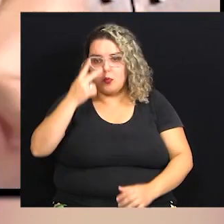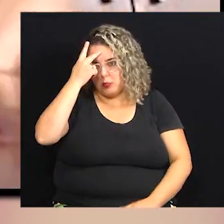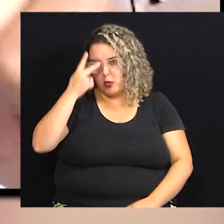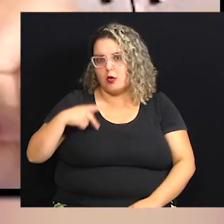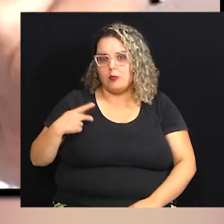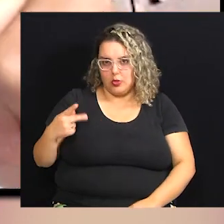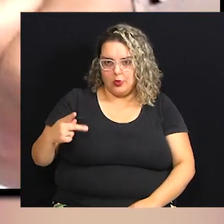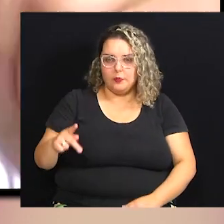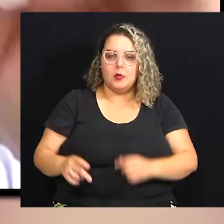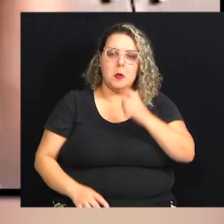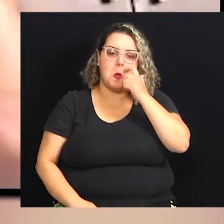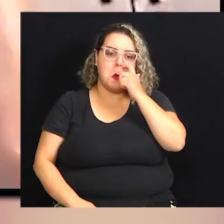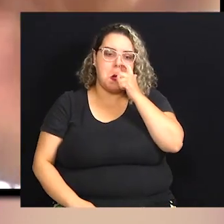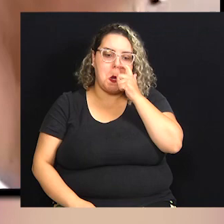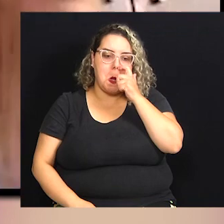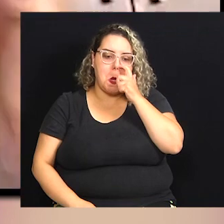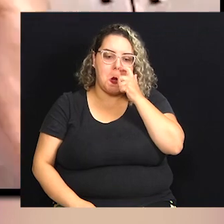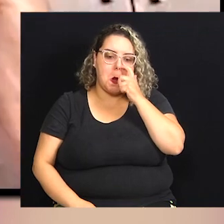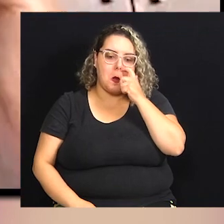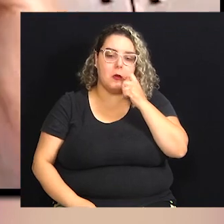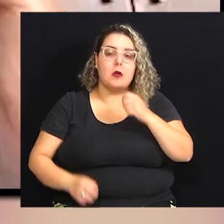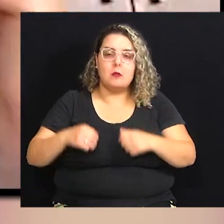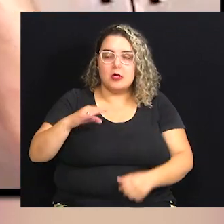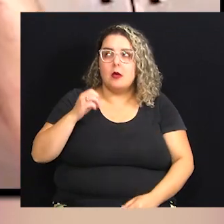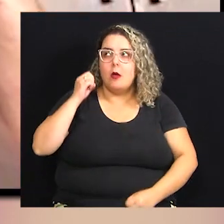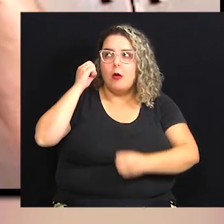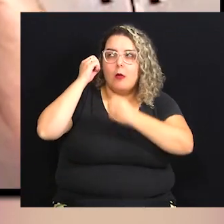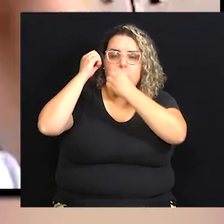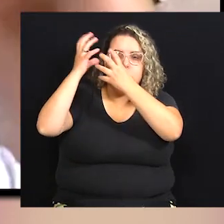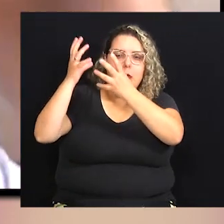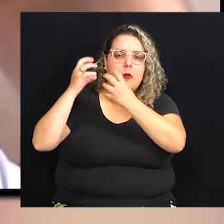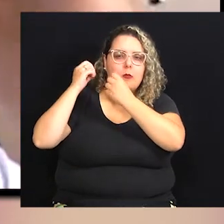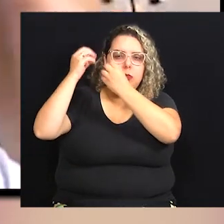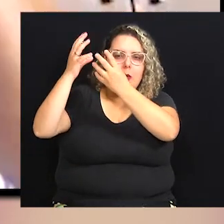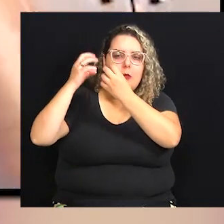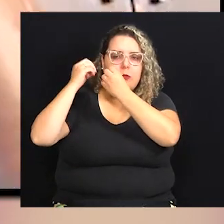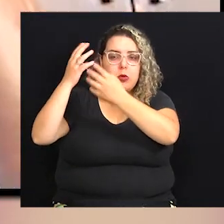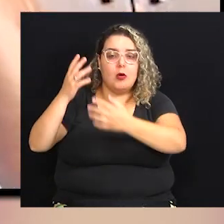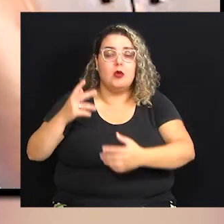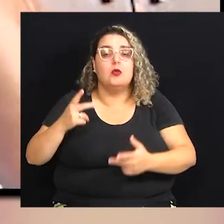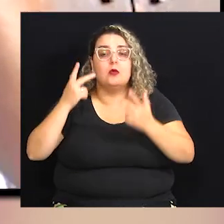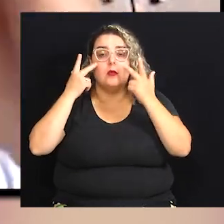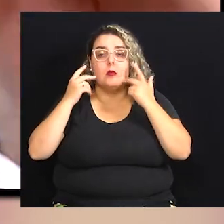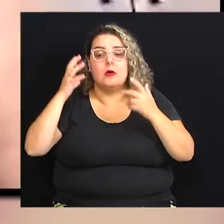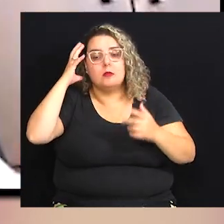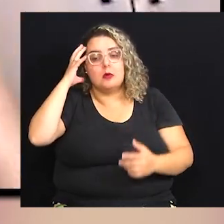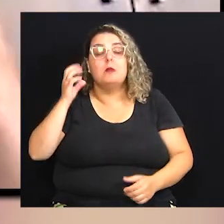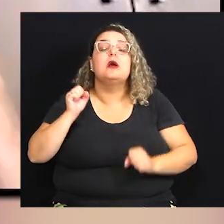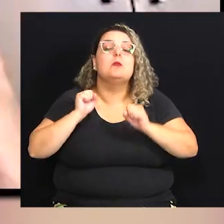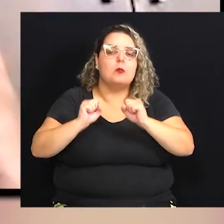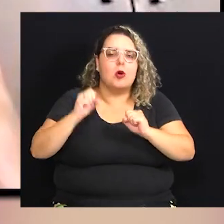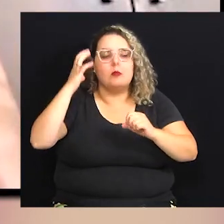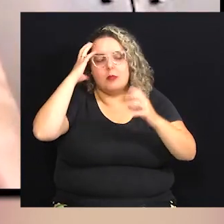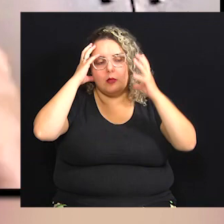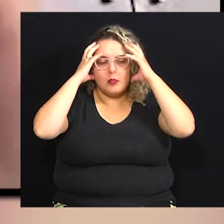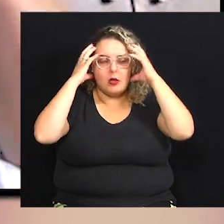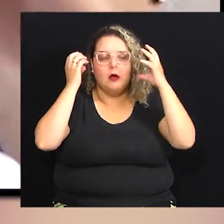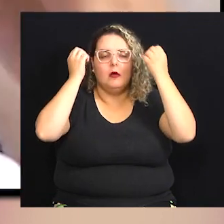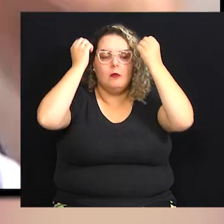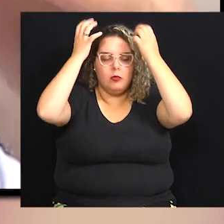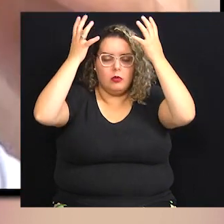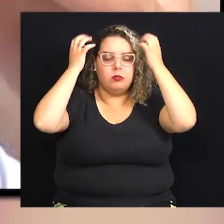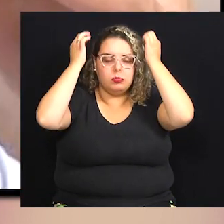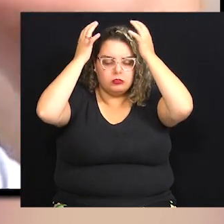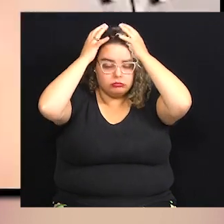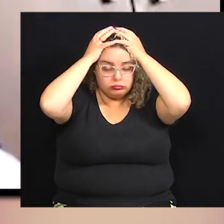que são próprias dela. Então, o fato dela ser mais pulsátil, em geral de um lado da cabeça, mas ela pode ser bilateral, ela pode